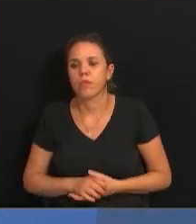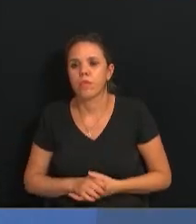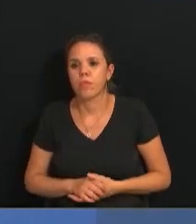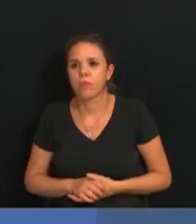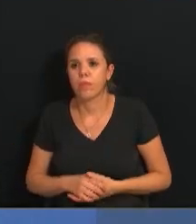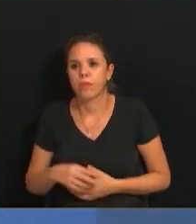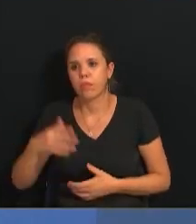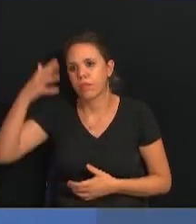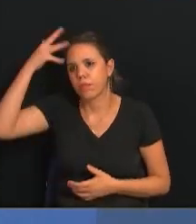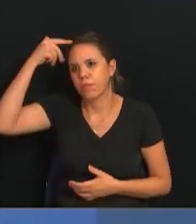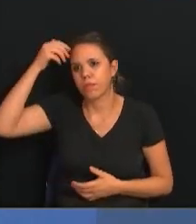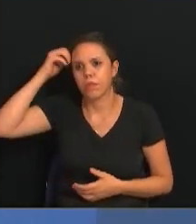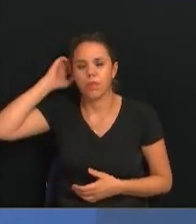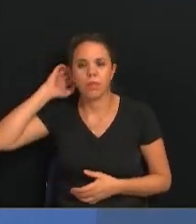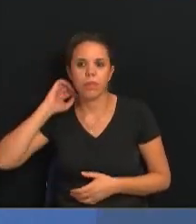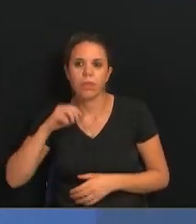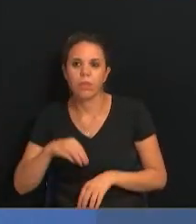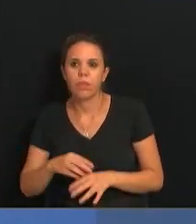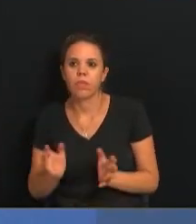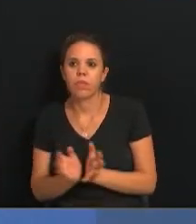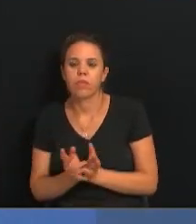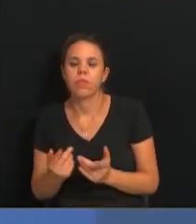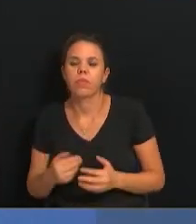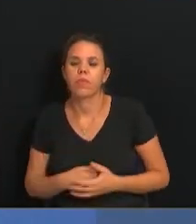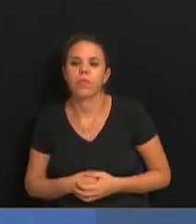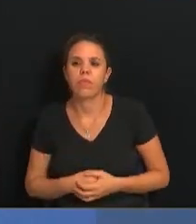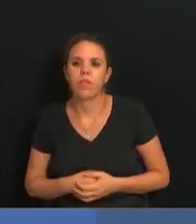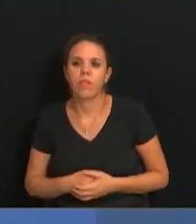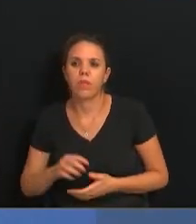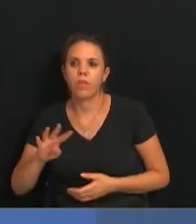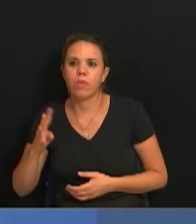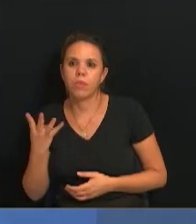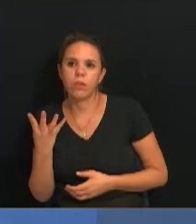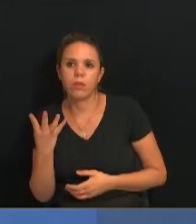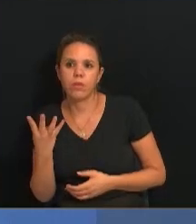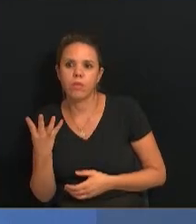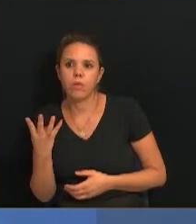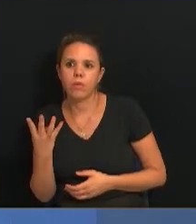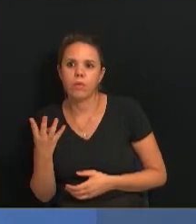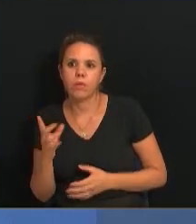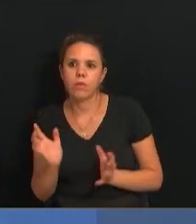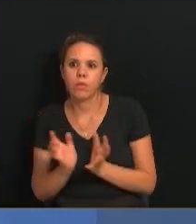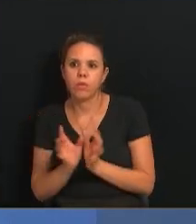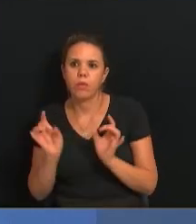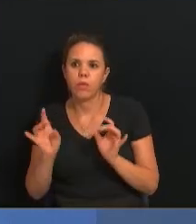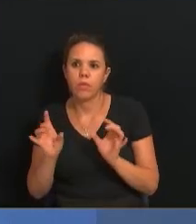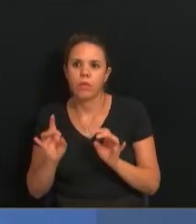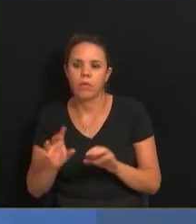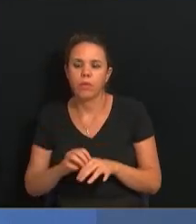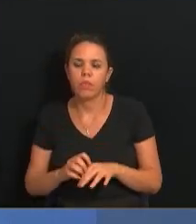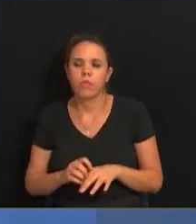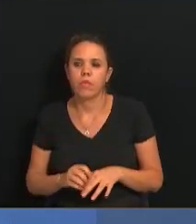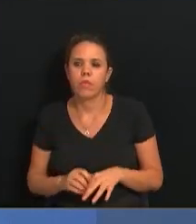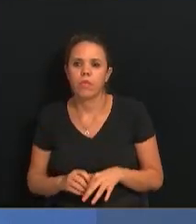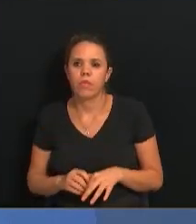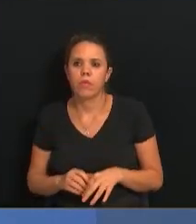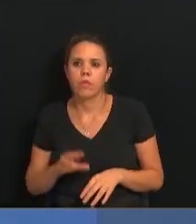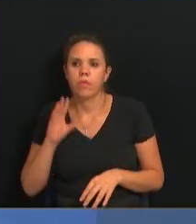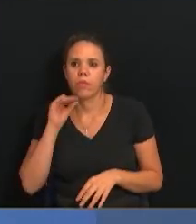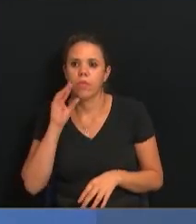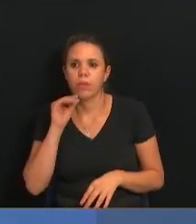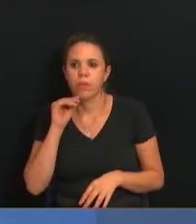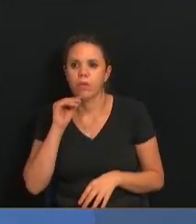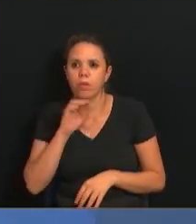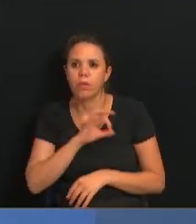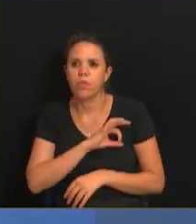Rodrigo da Farmadic, que é membro da mesma comissão. E depois, 16h, a gente tem Comissão Especial de Estudos do Funcionalismo Público,